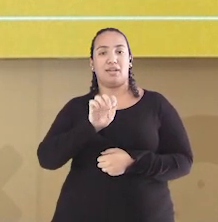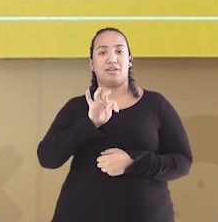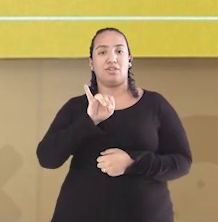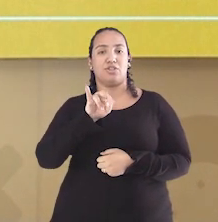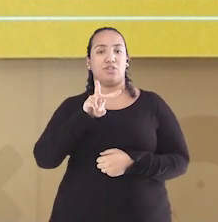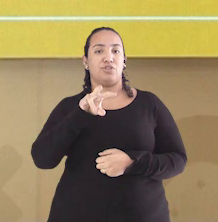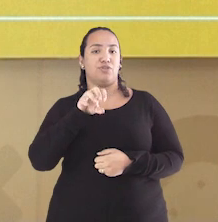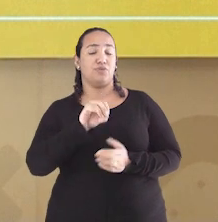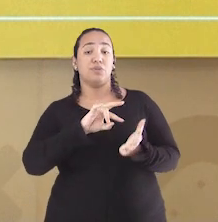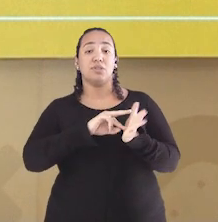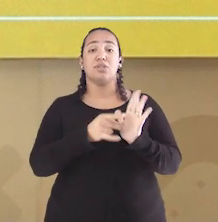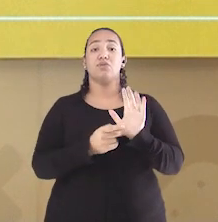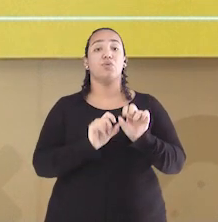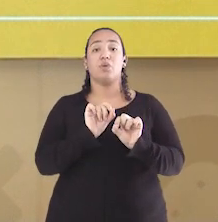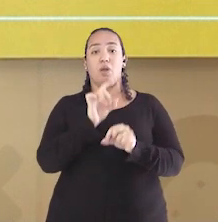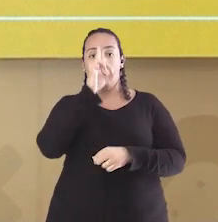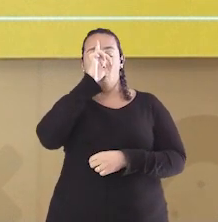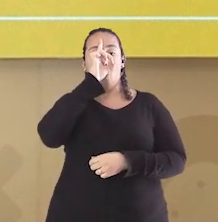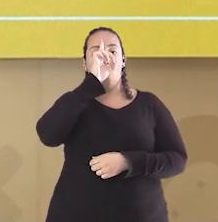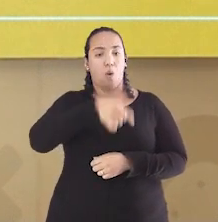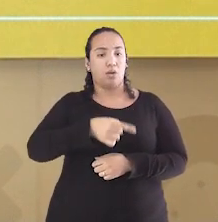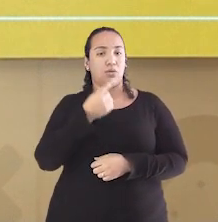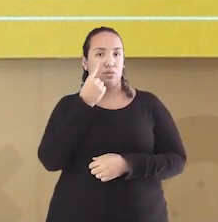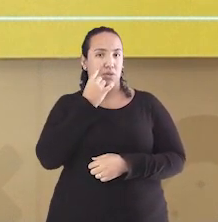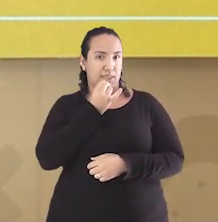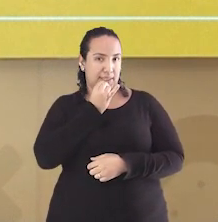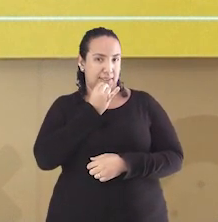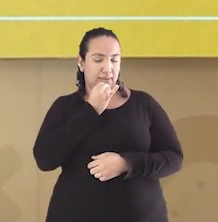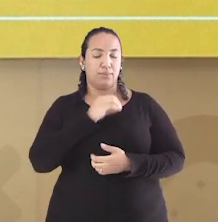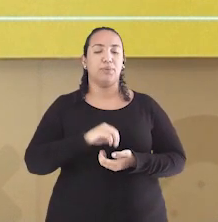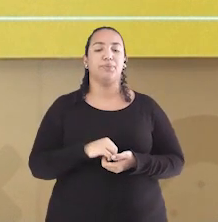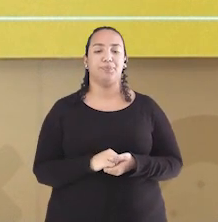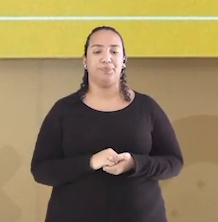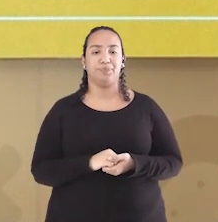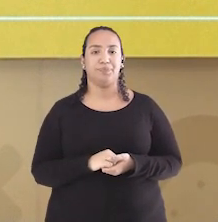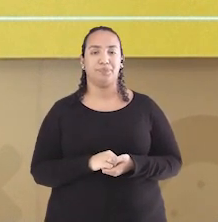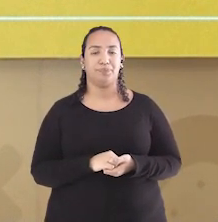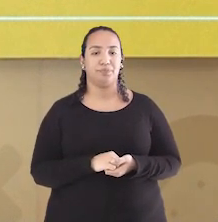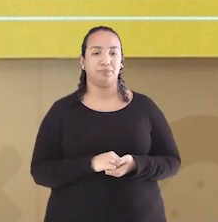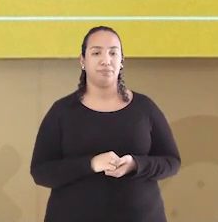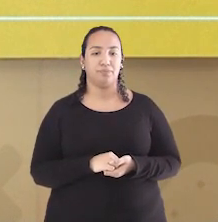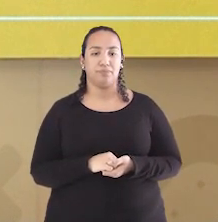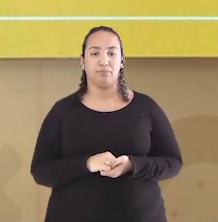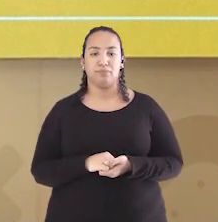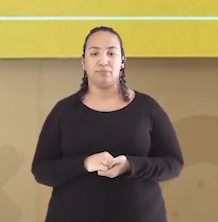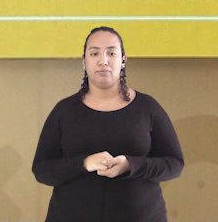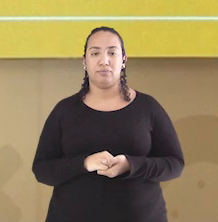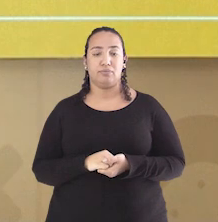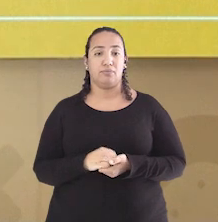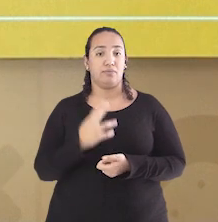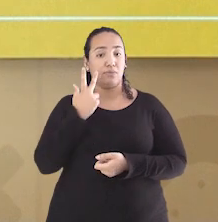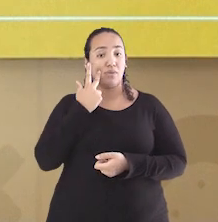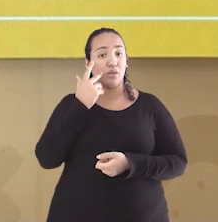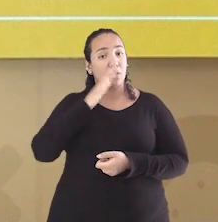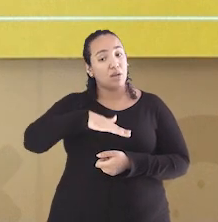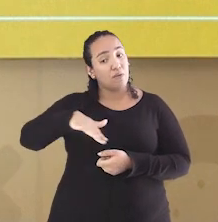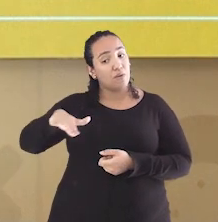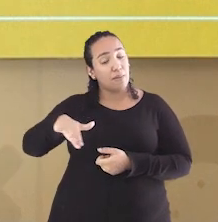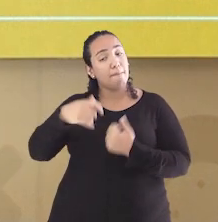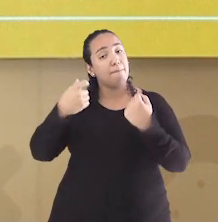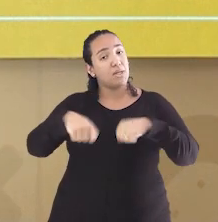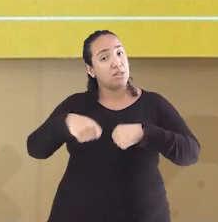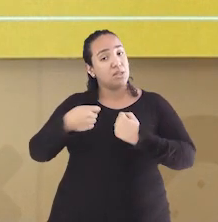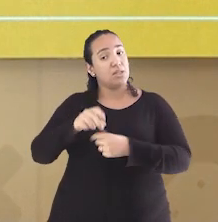indicam uma ordem. Vamos ler juntos esses exemplos aqui que eu trouxe para vocês. Olhem só.